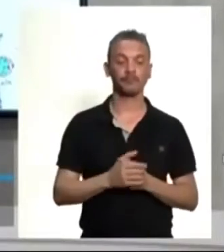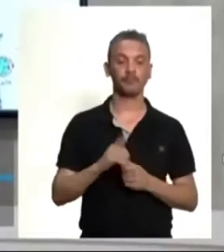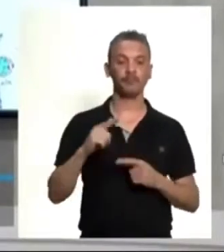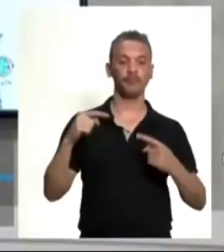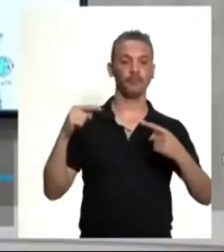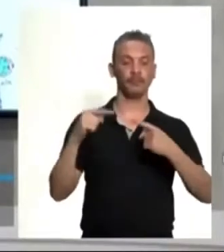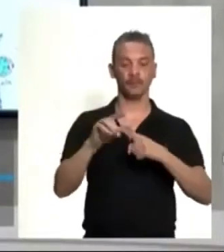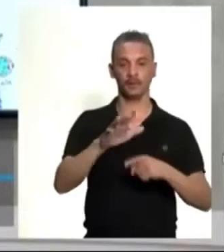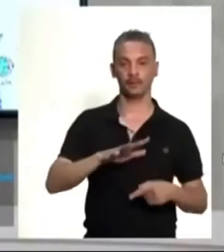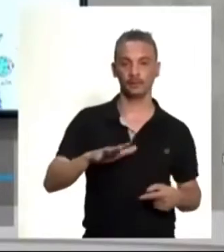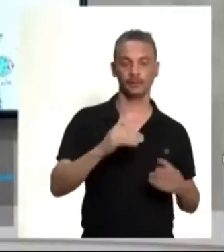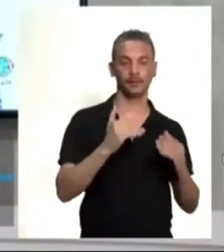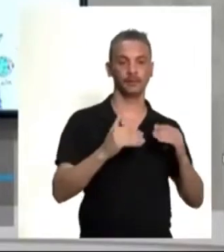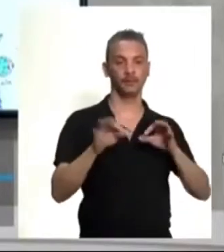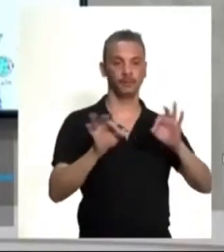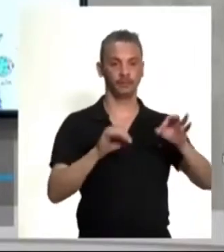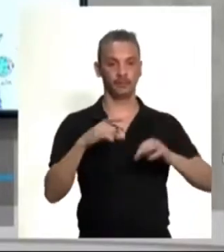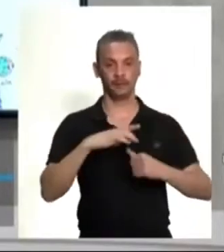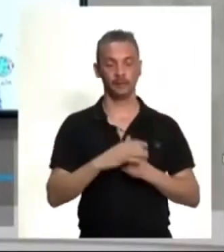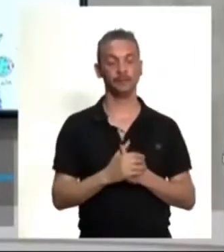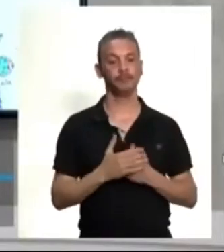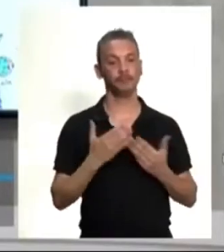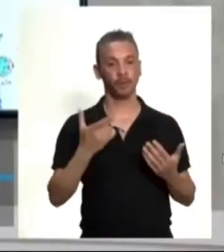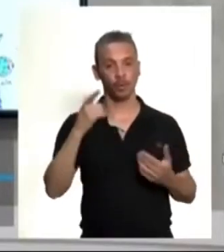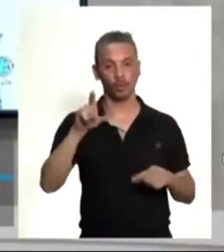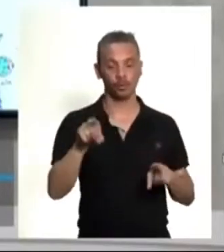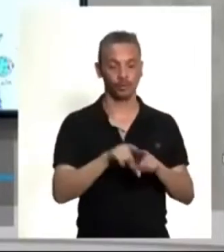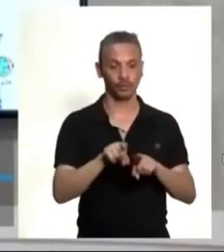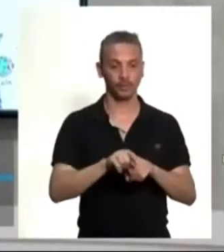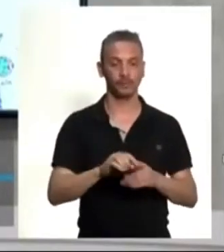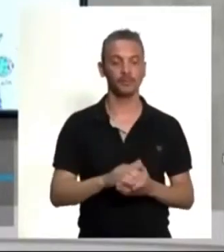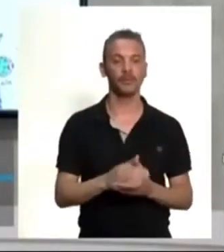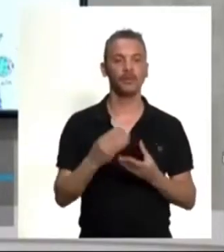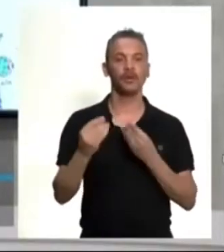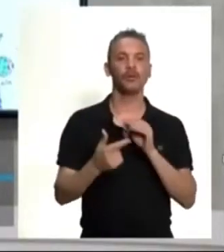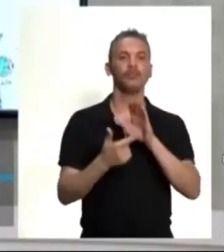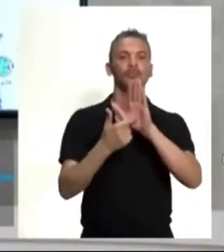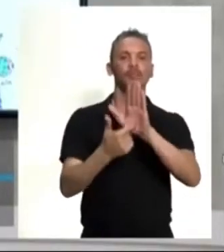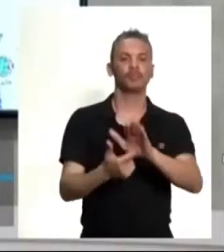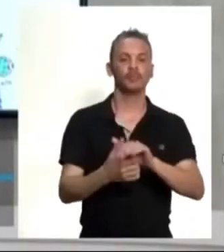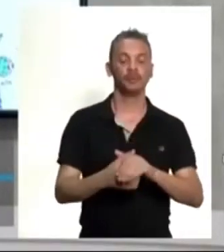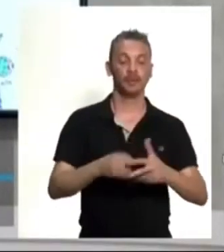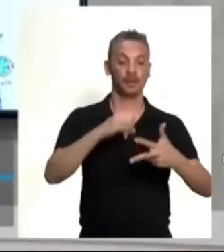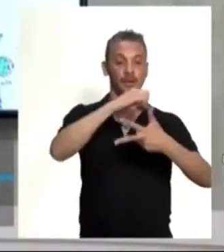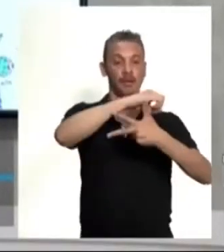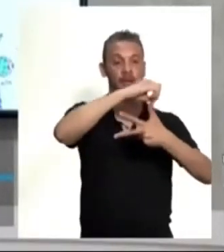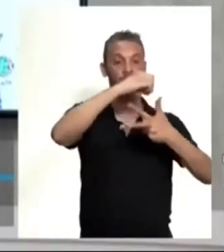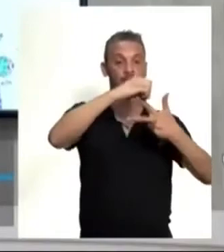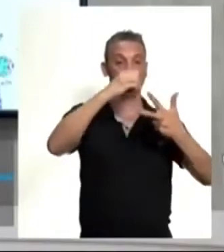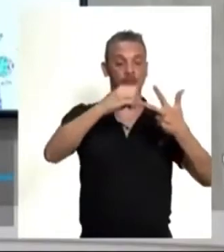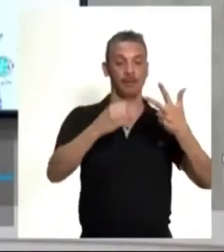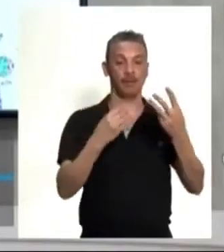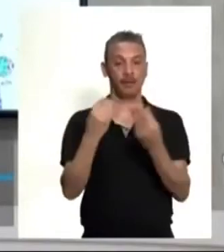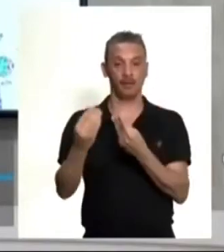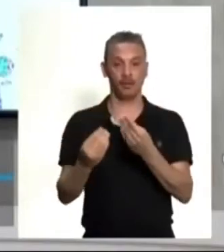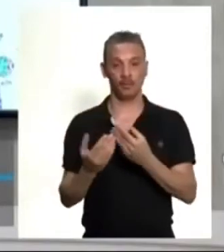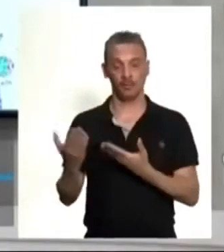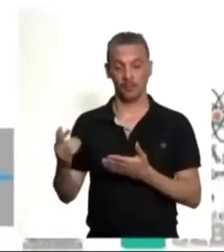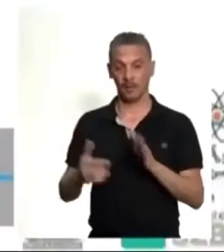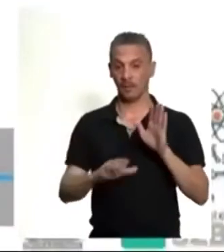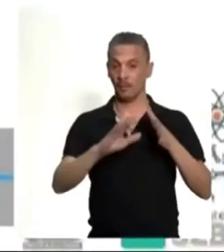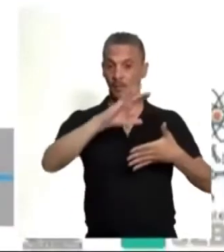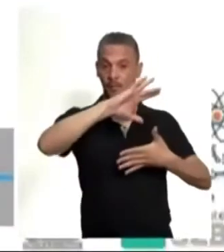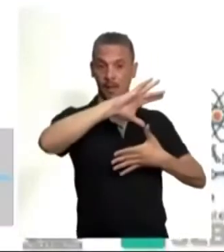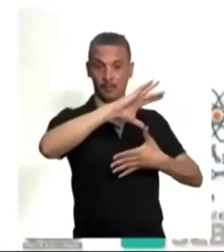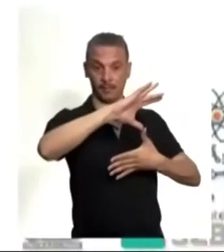geográfica maior, né? O espaço geográfico maior. Bom, vamos lá. Como é que aparece? No Enem aparece assim, gente. Tem um mapa com